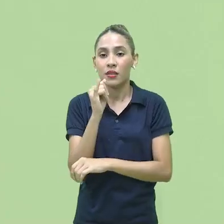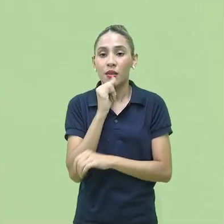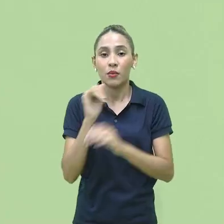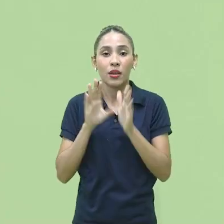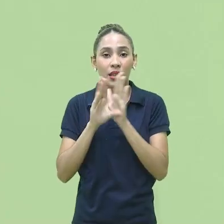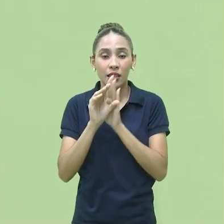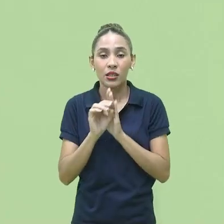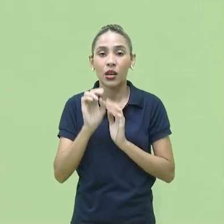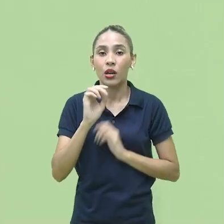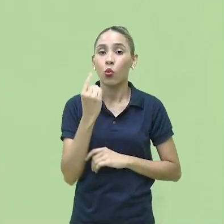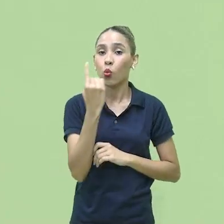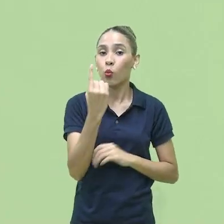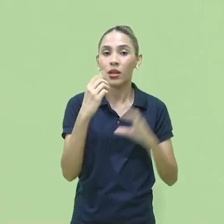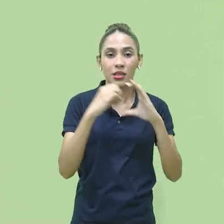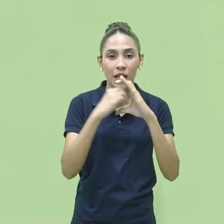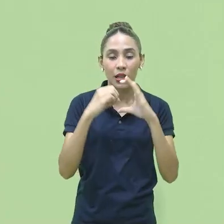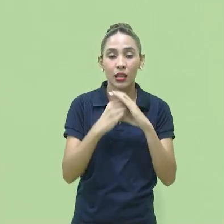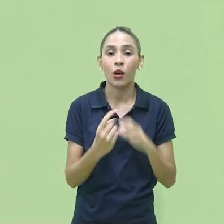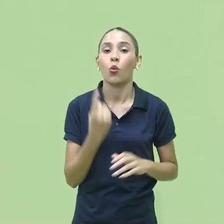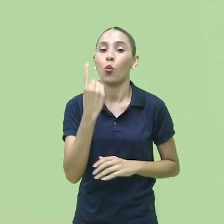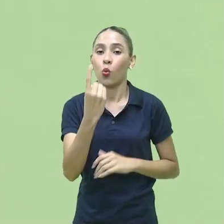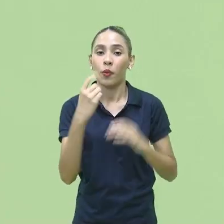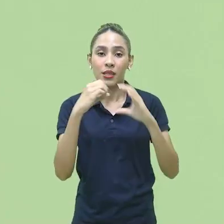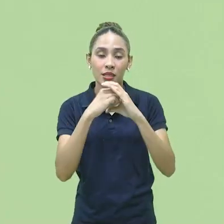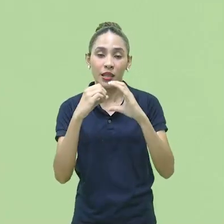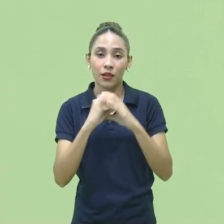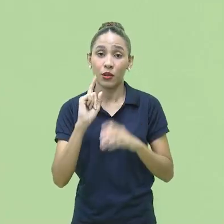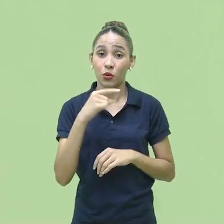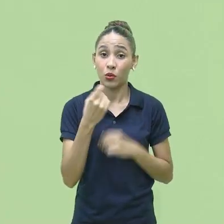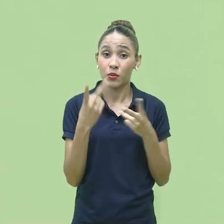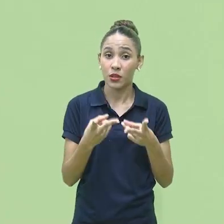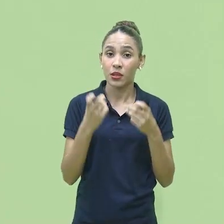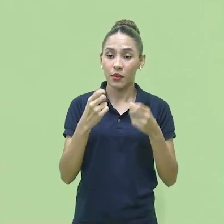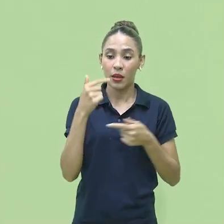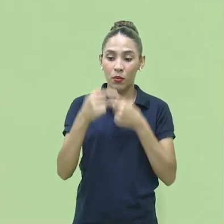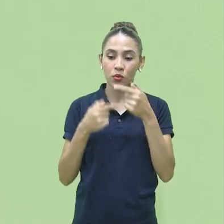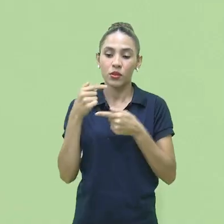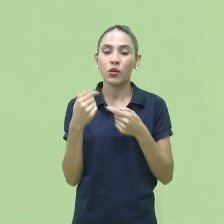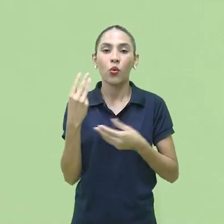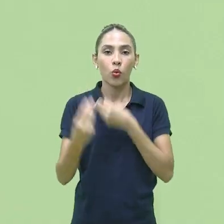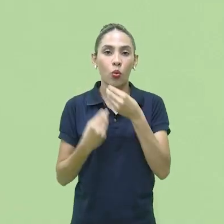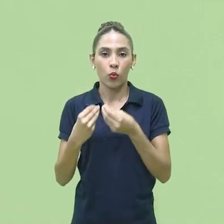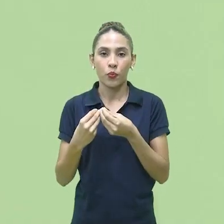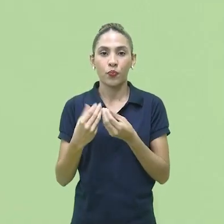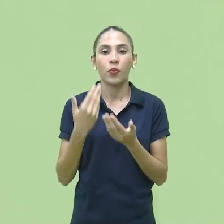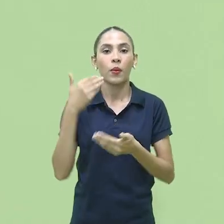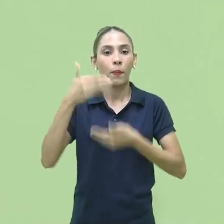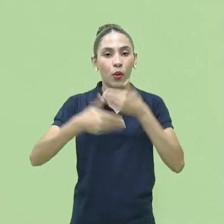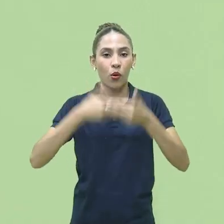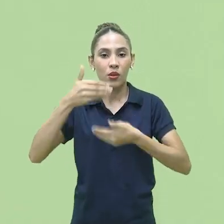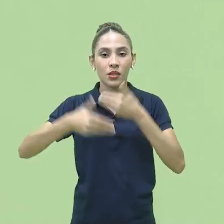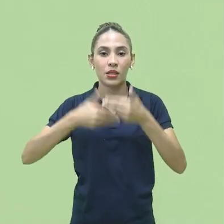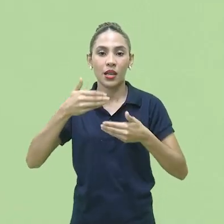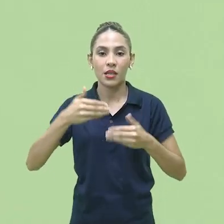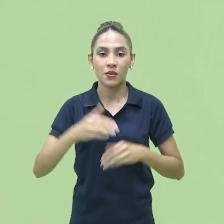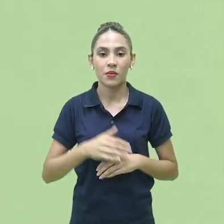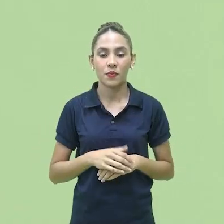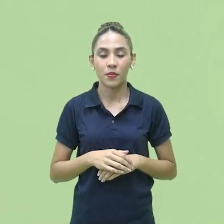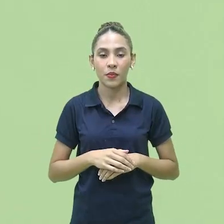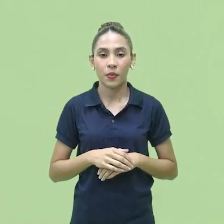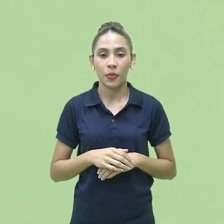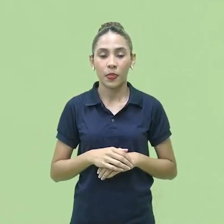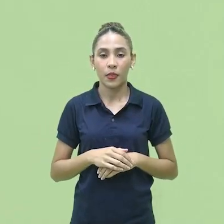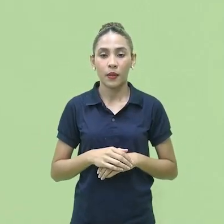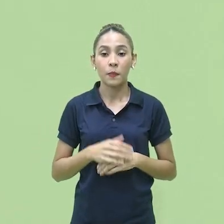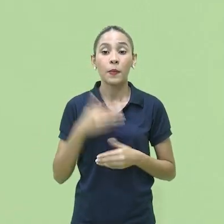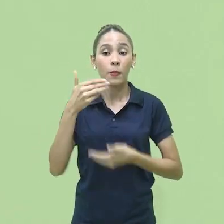indivíduos unicelulares. E os unicelulares a gente viu que se reproduzem através do processo, né, exemplificando aqui na nossa